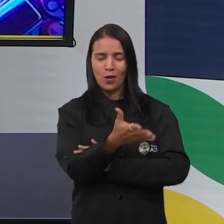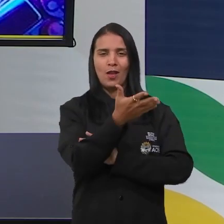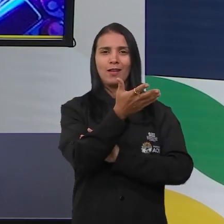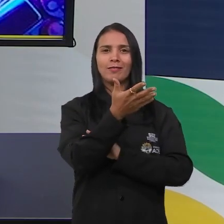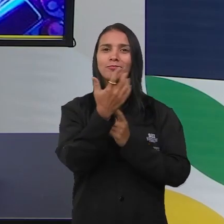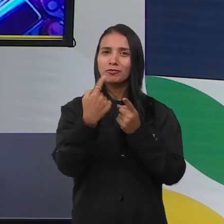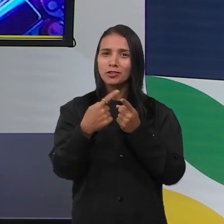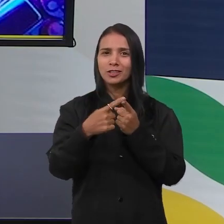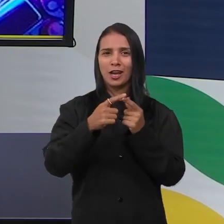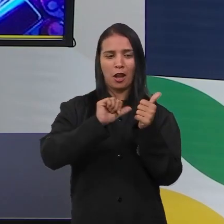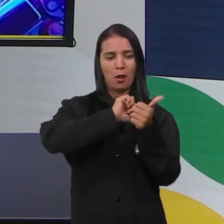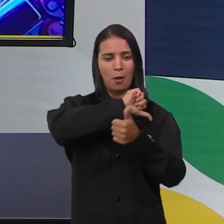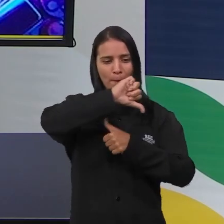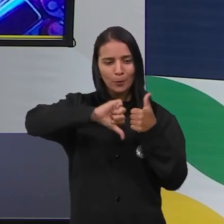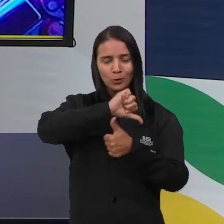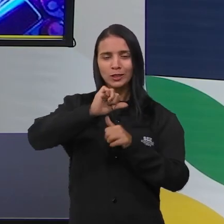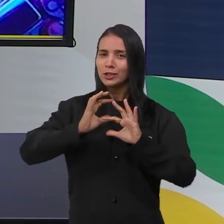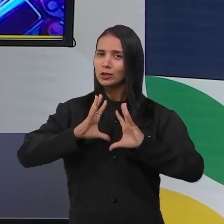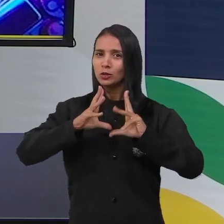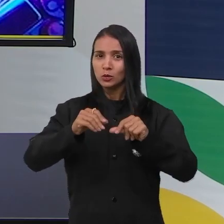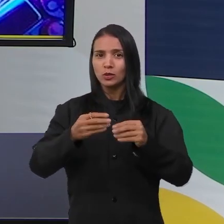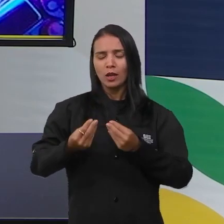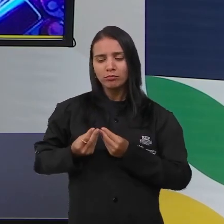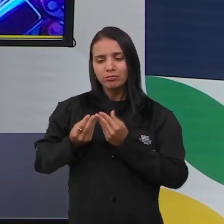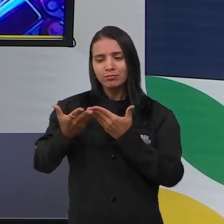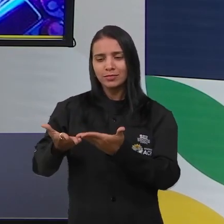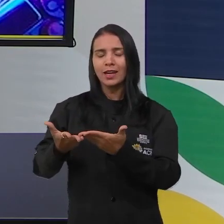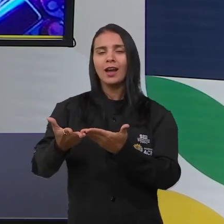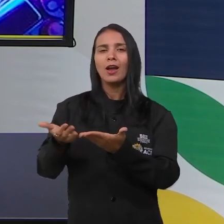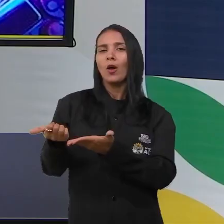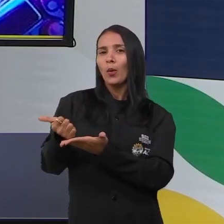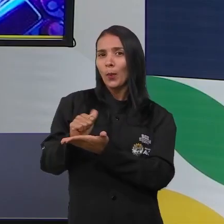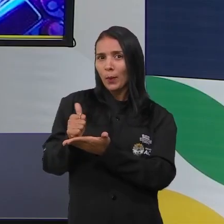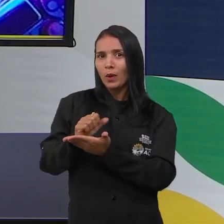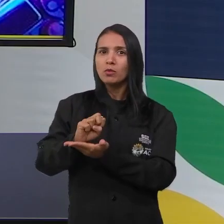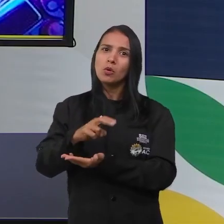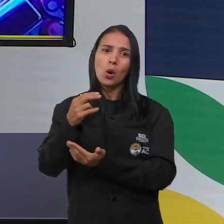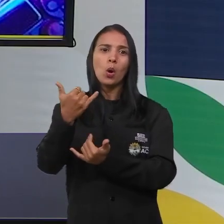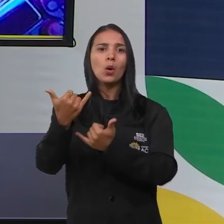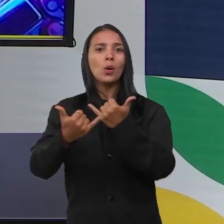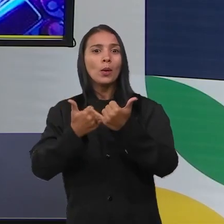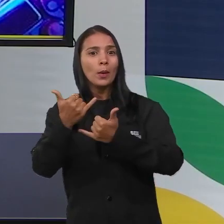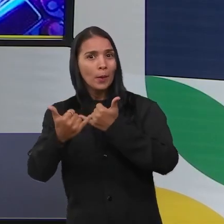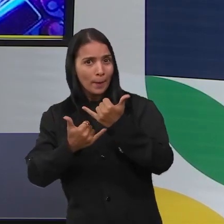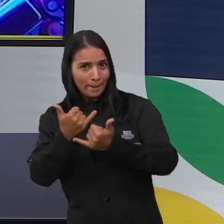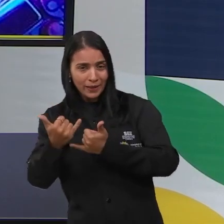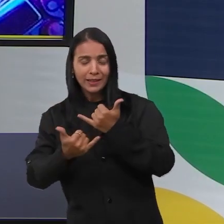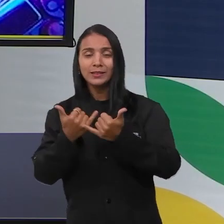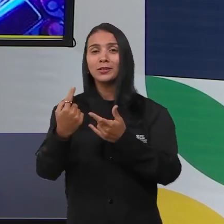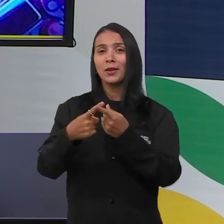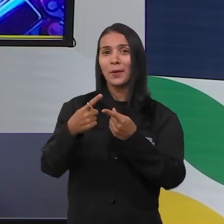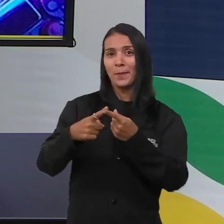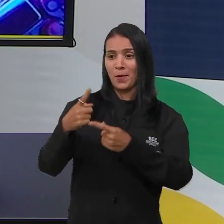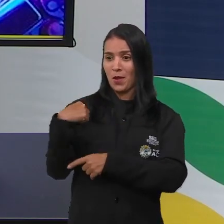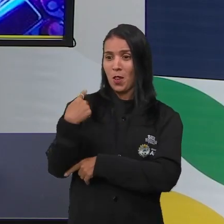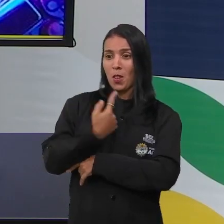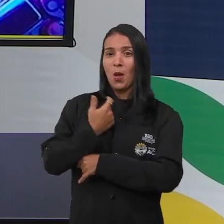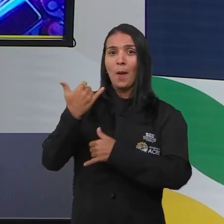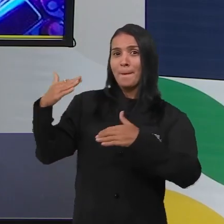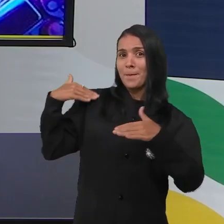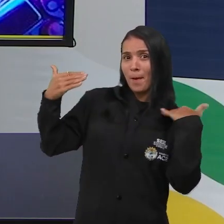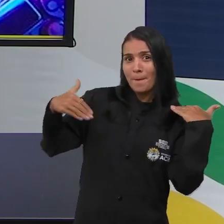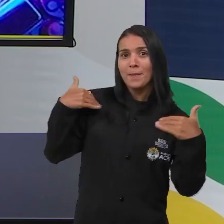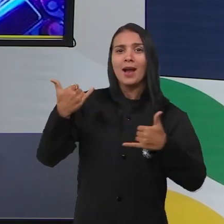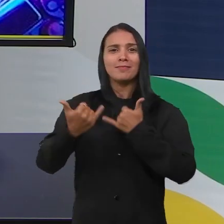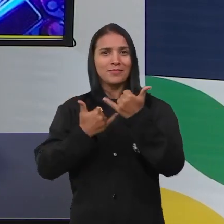readaptá-lo, readequá-lo a um novo sistema, a um novo mecanismo. Mecanismo esse que vai gerar entretenimento e a gente vai fazer isso por